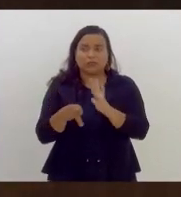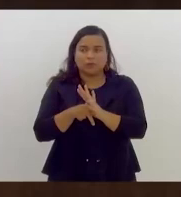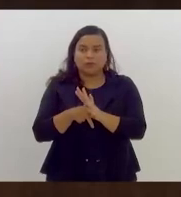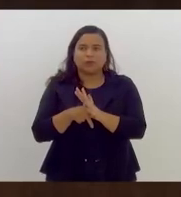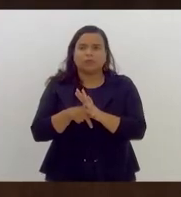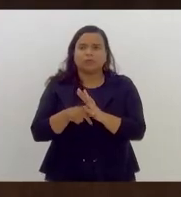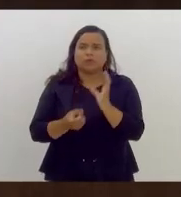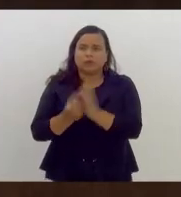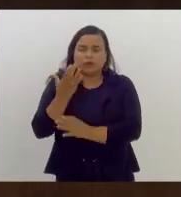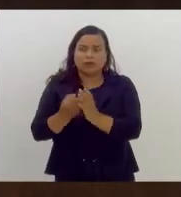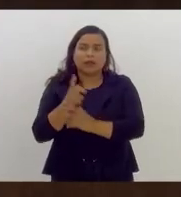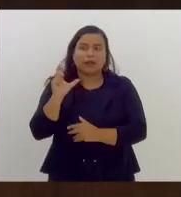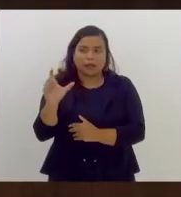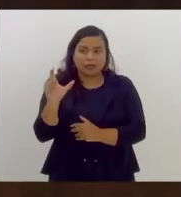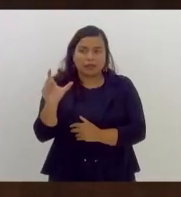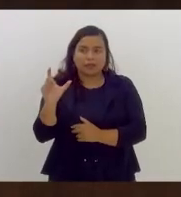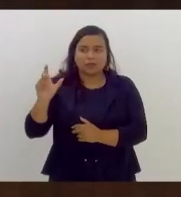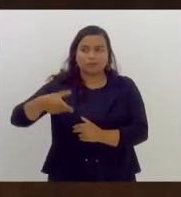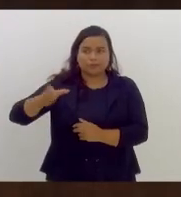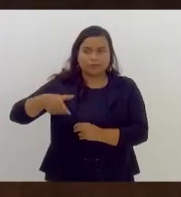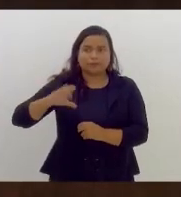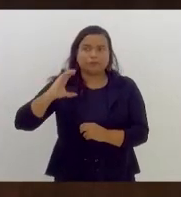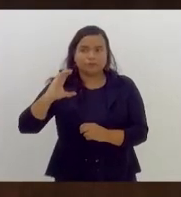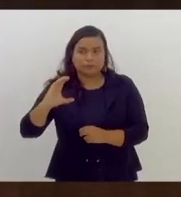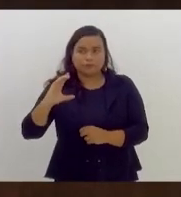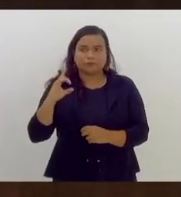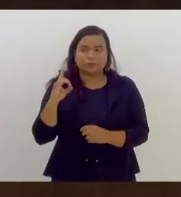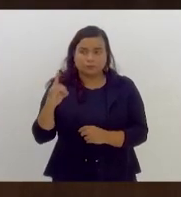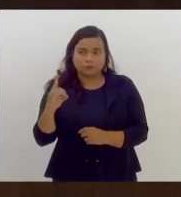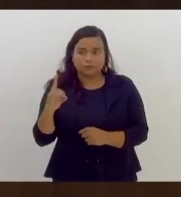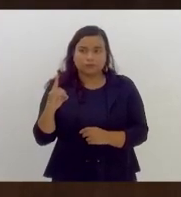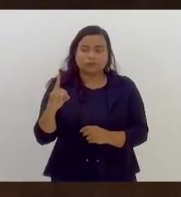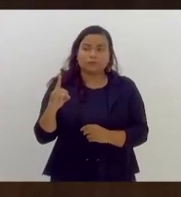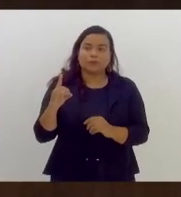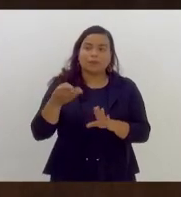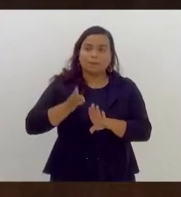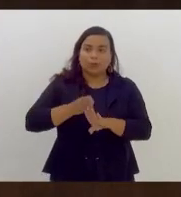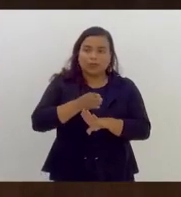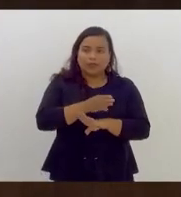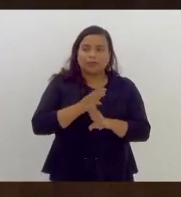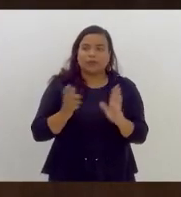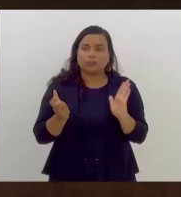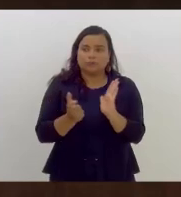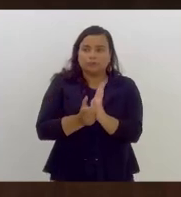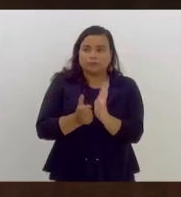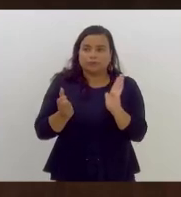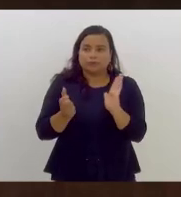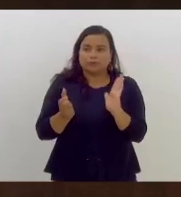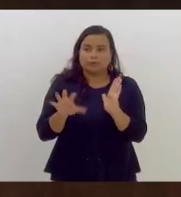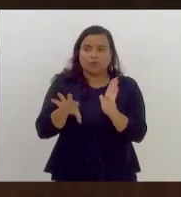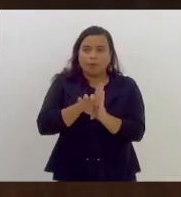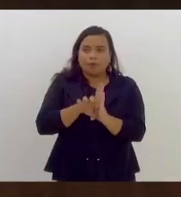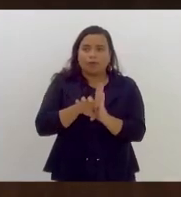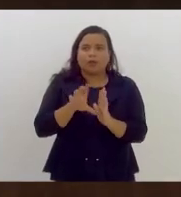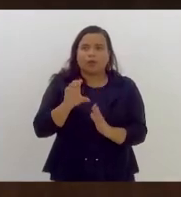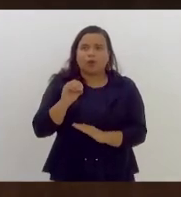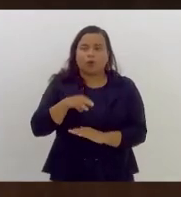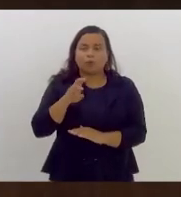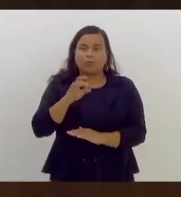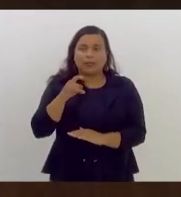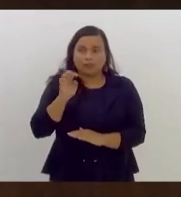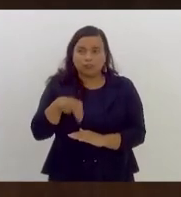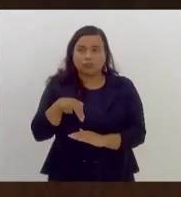que emitem cartões de crédito e débito pela modalidade de aproximação Near Field Communication